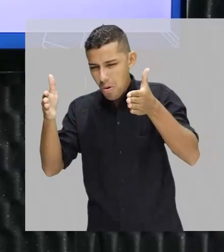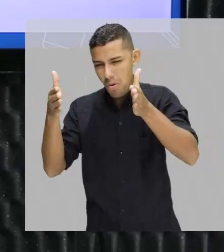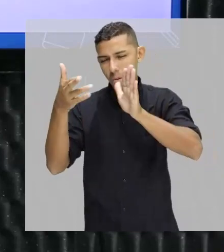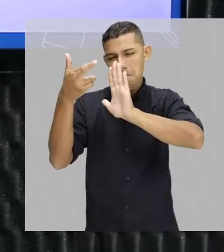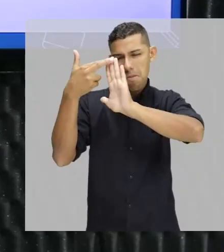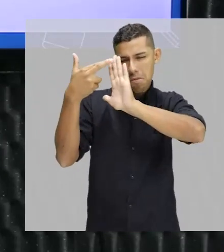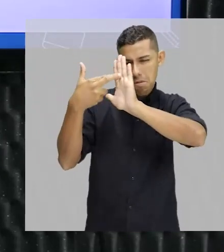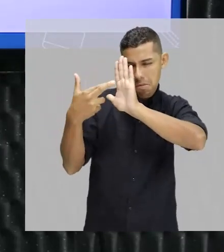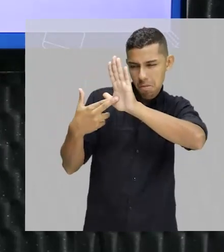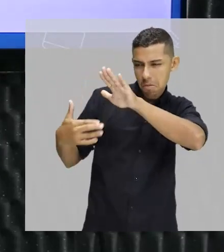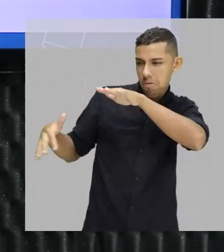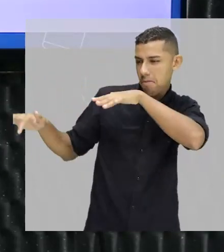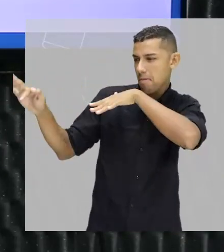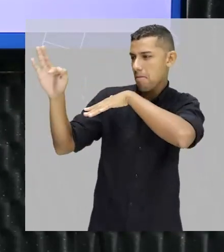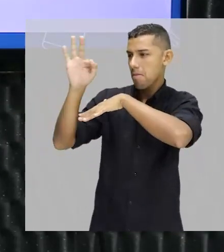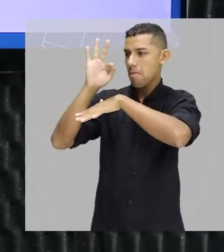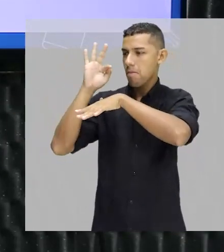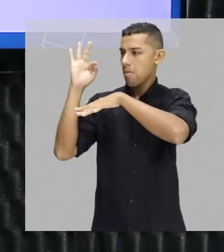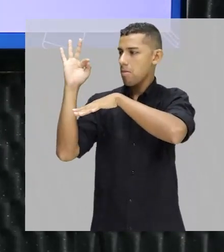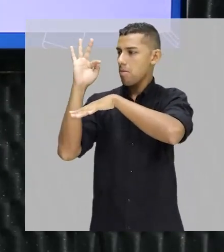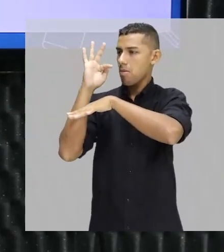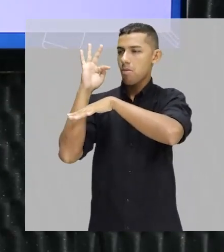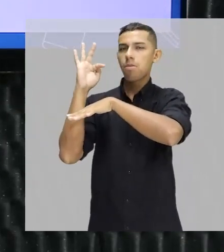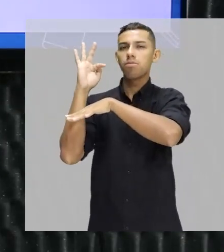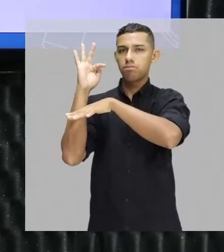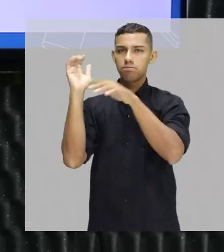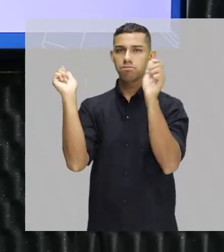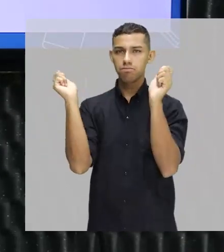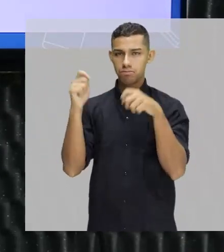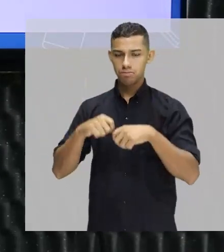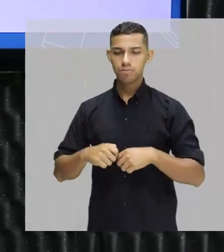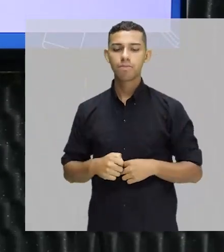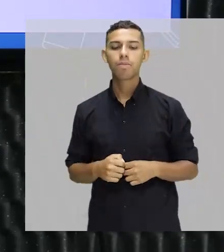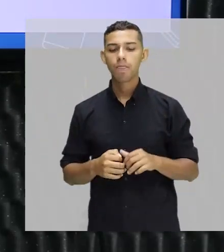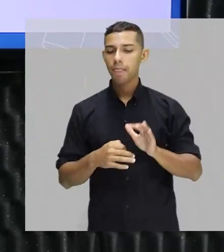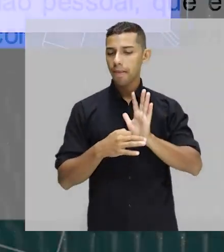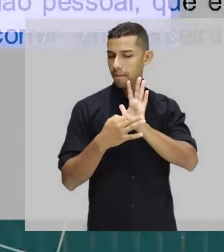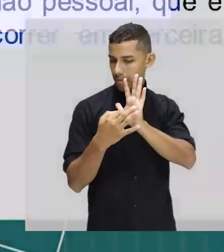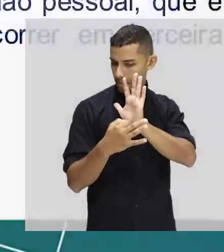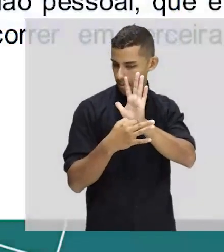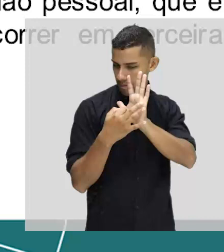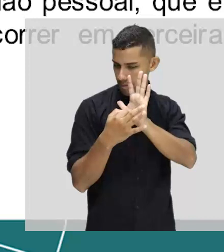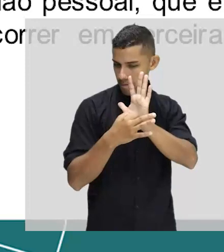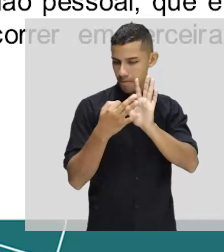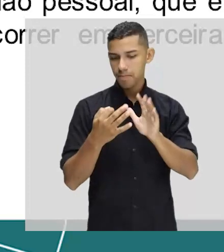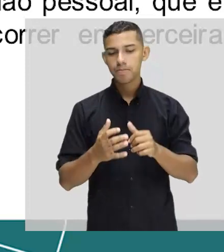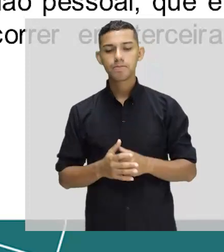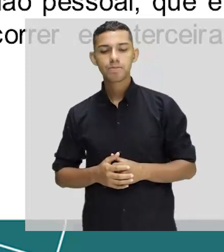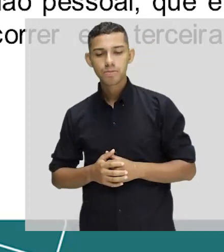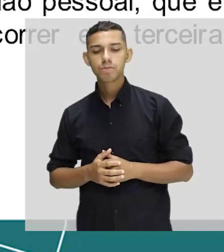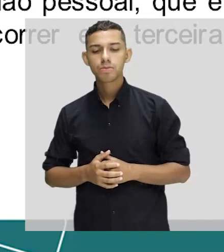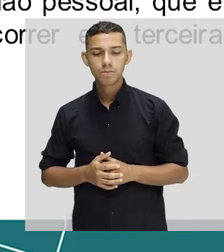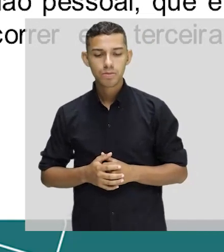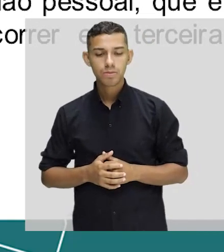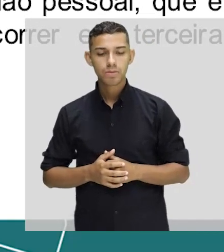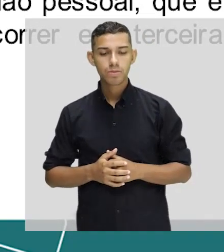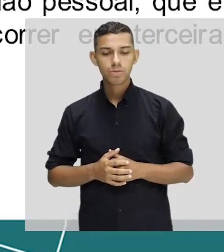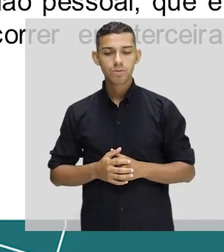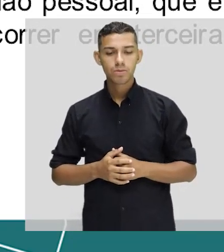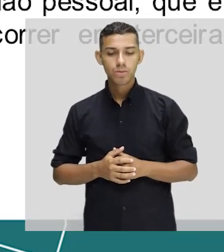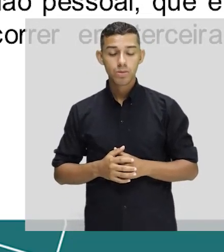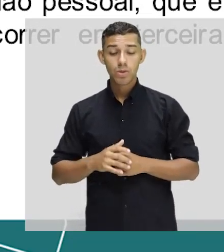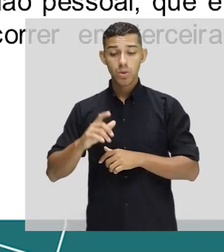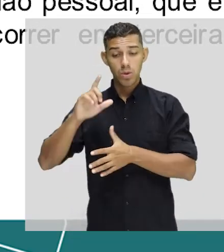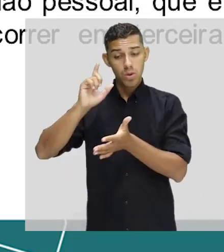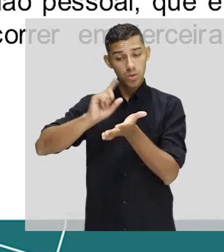sua dissertação, né, com o cunho mais argumentativo. Então, o artigo de opinião,